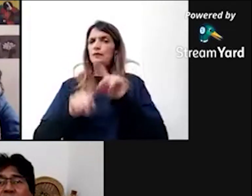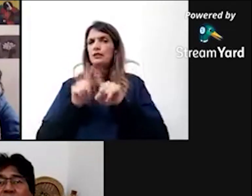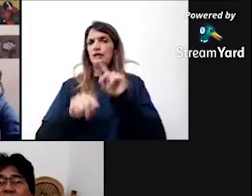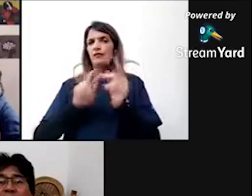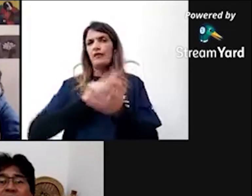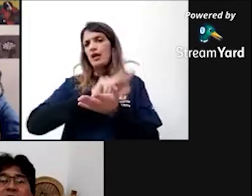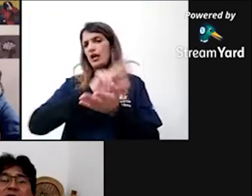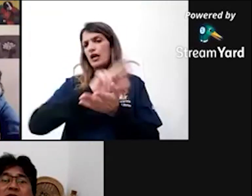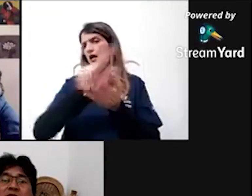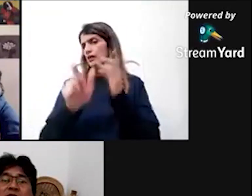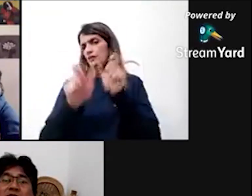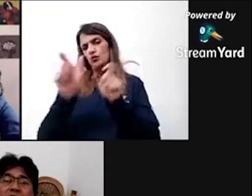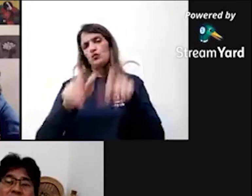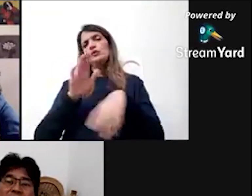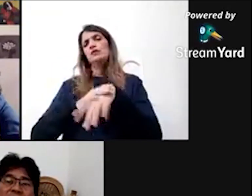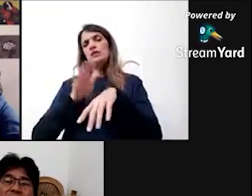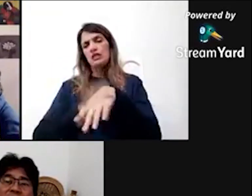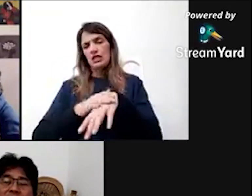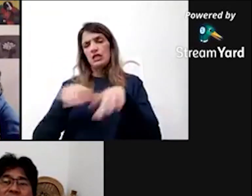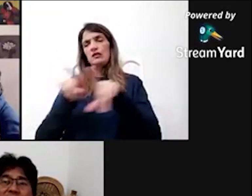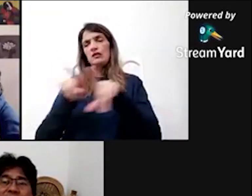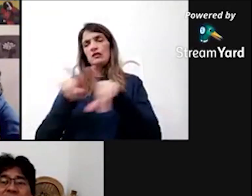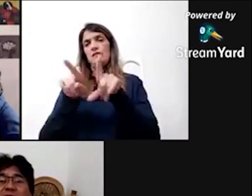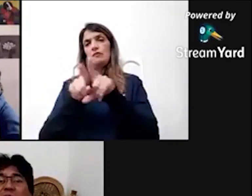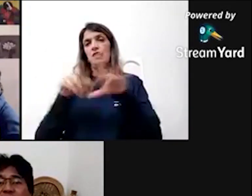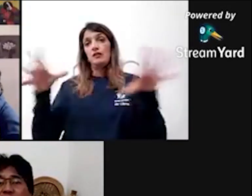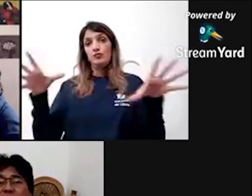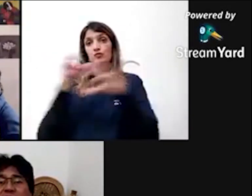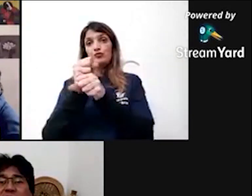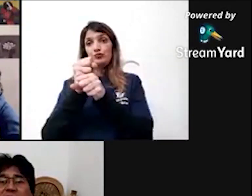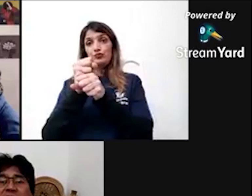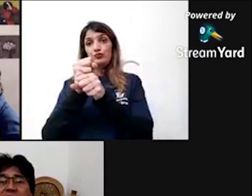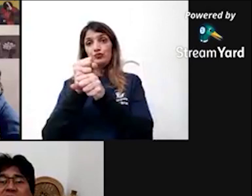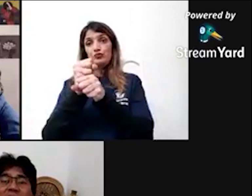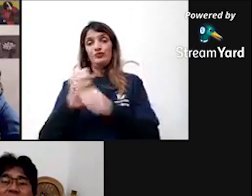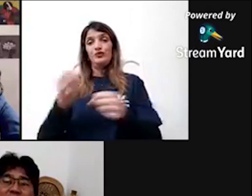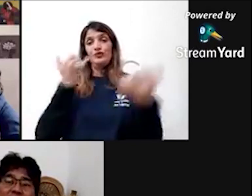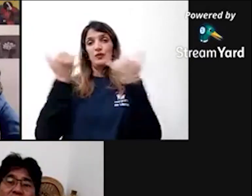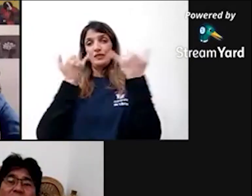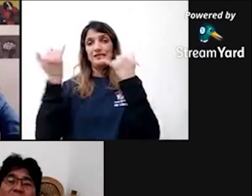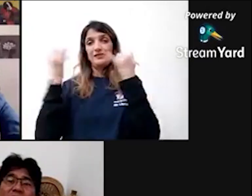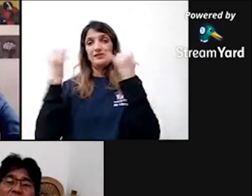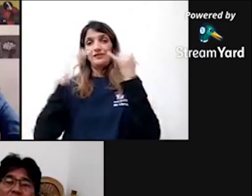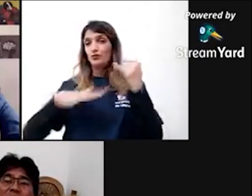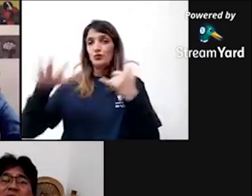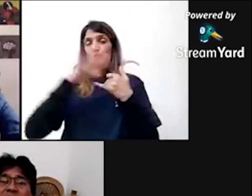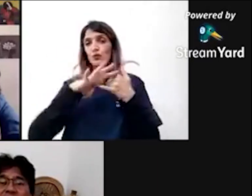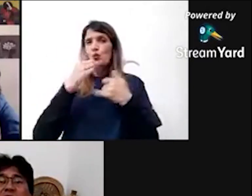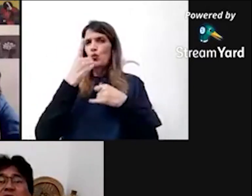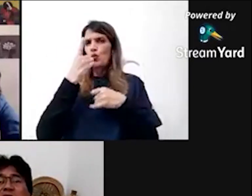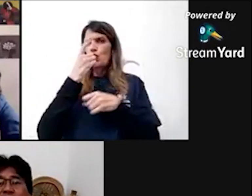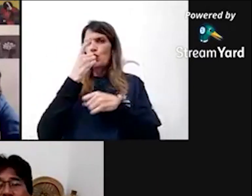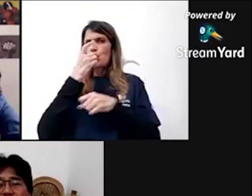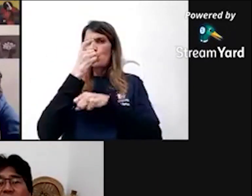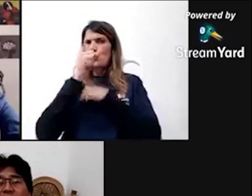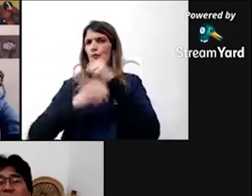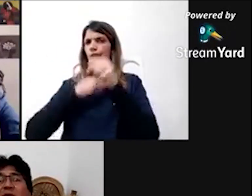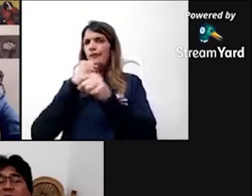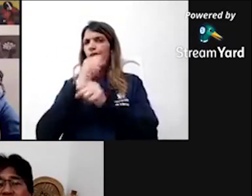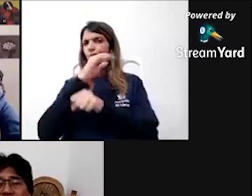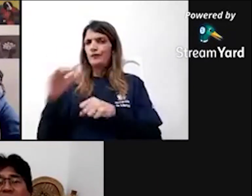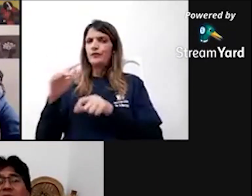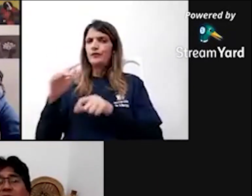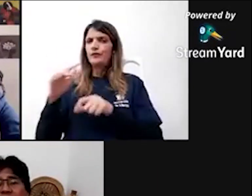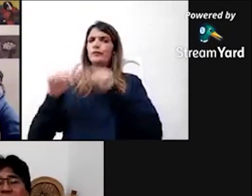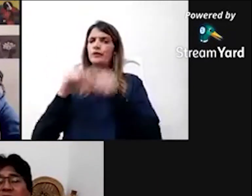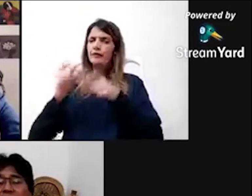material. E nós juntamos essas informações todas durante 1 ano e meio, trabalhamos em cima disso, reunião